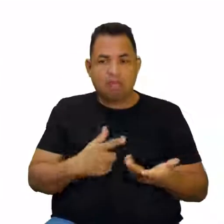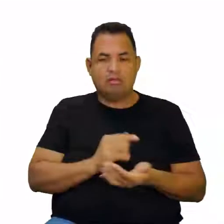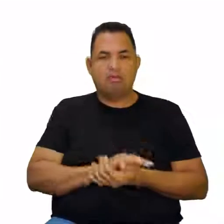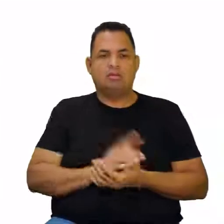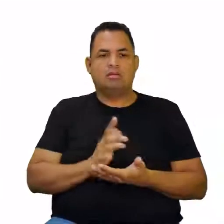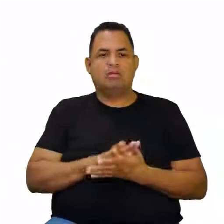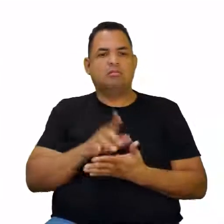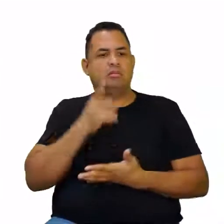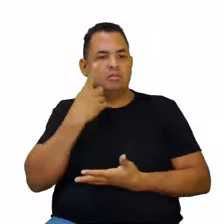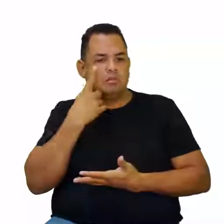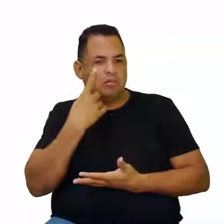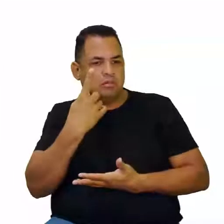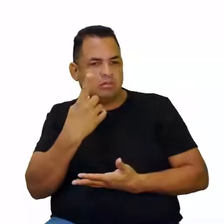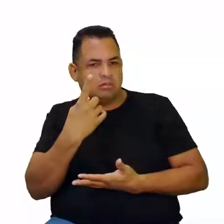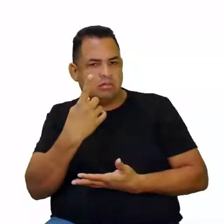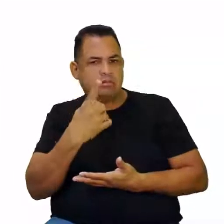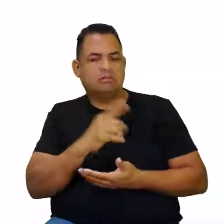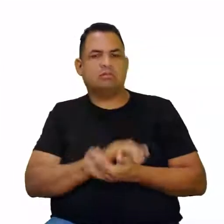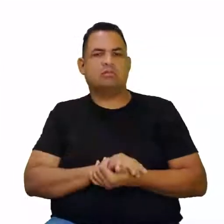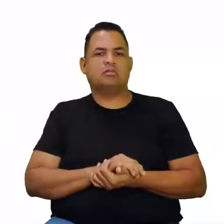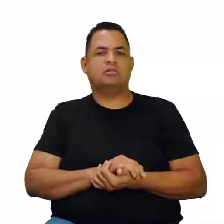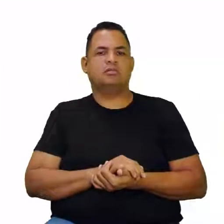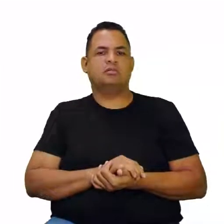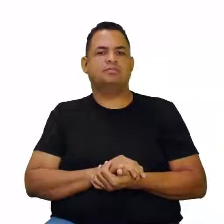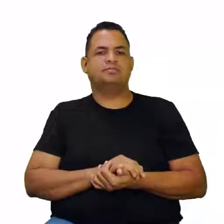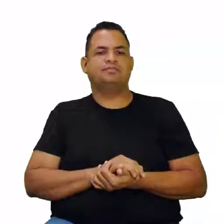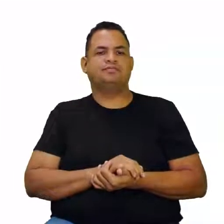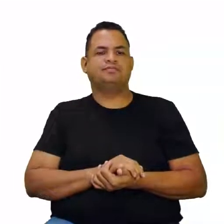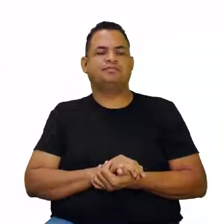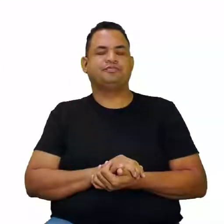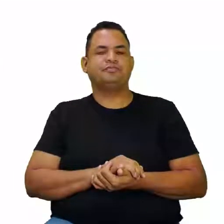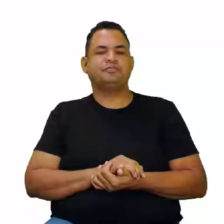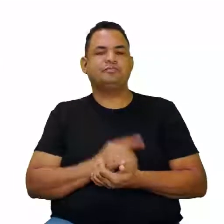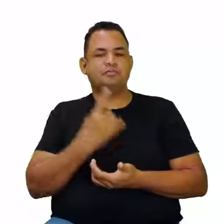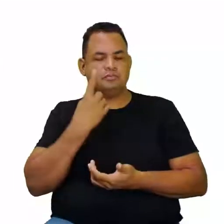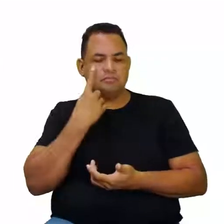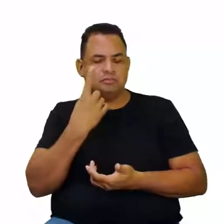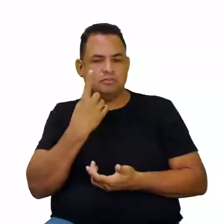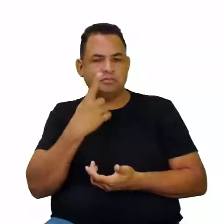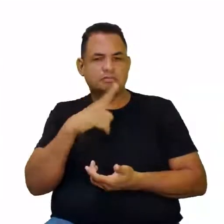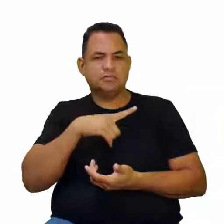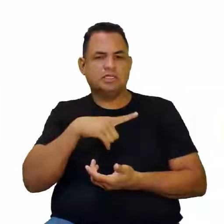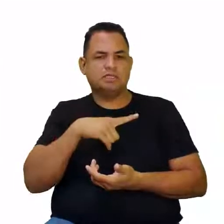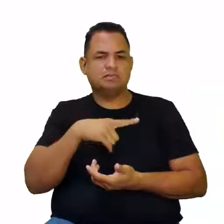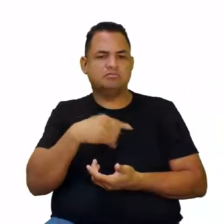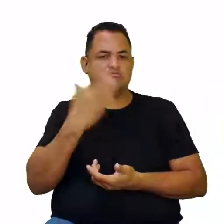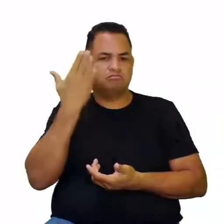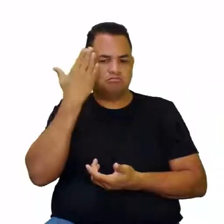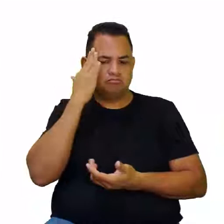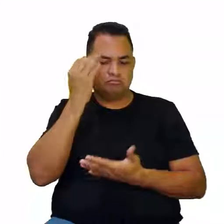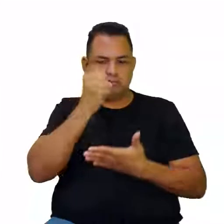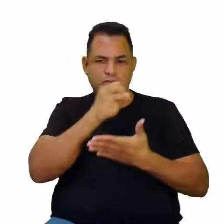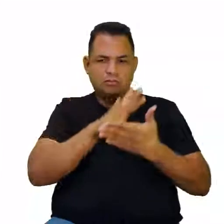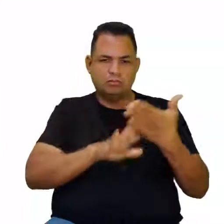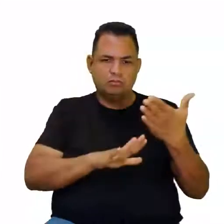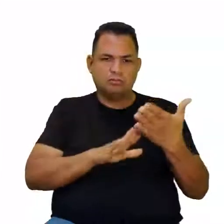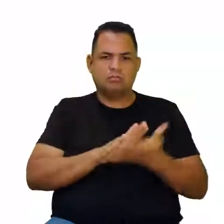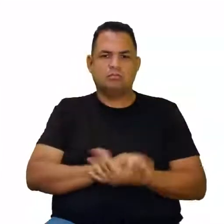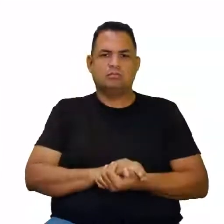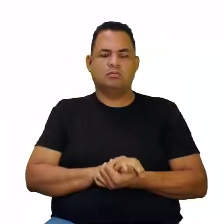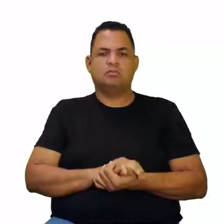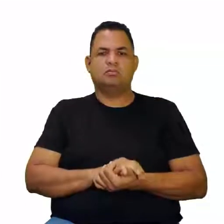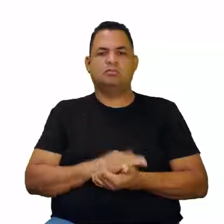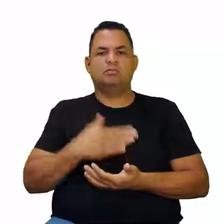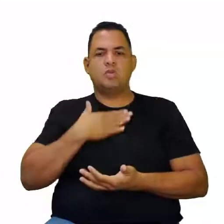vá lá, veja a melhor maneira que você observa, que você tem entendimento da questão. Professora,